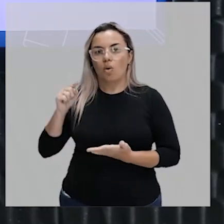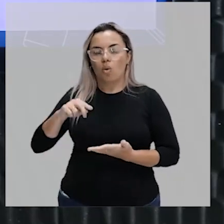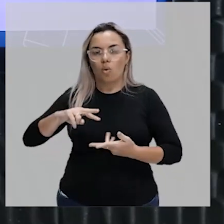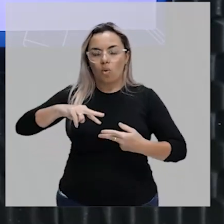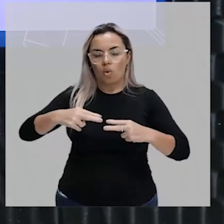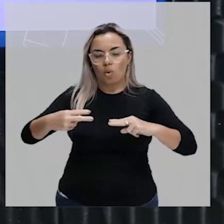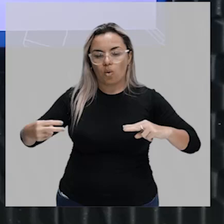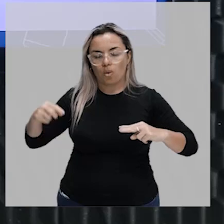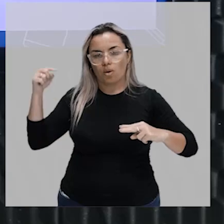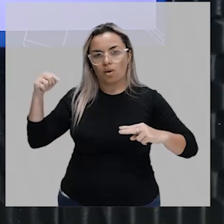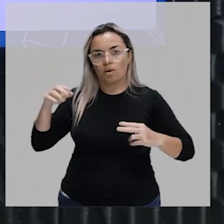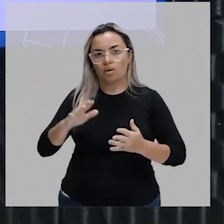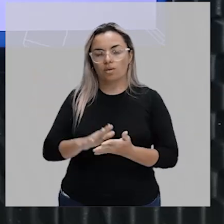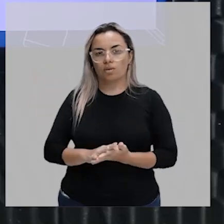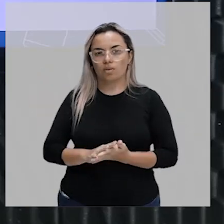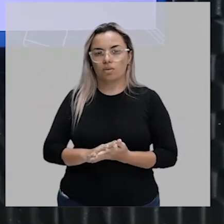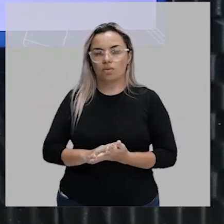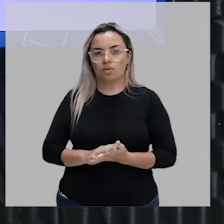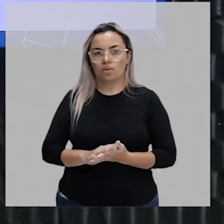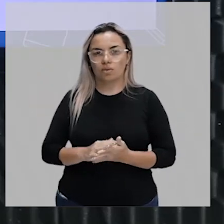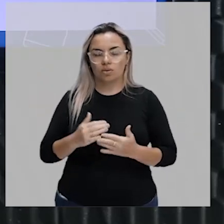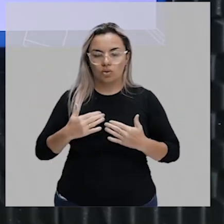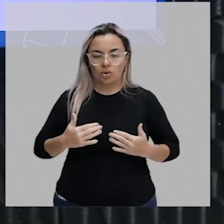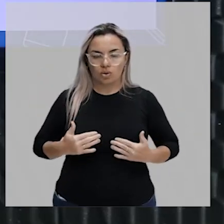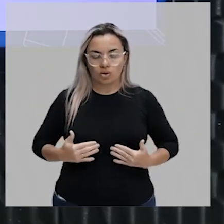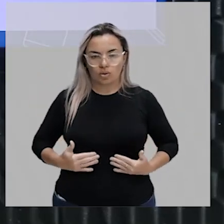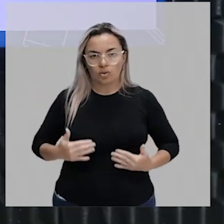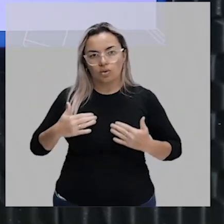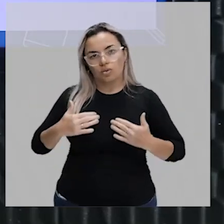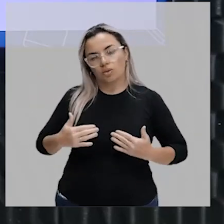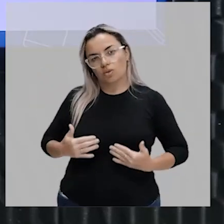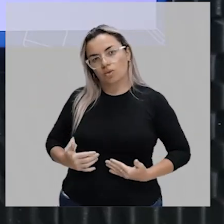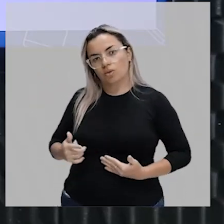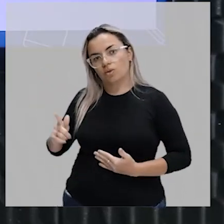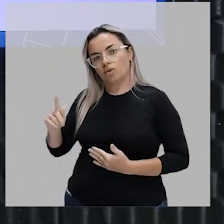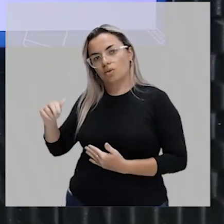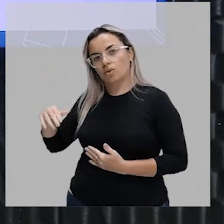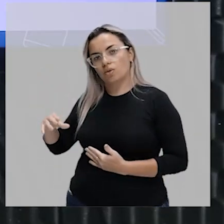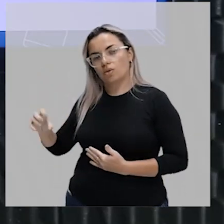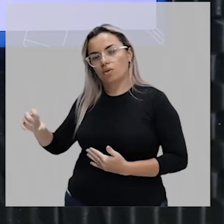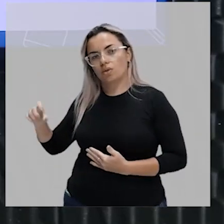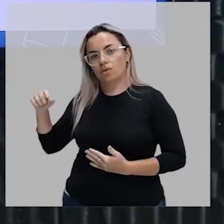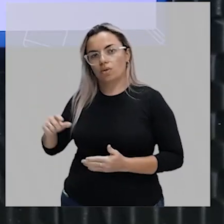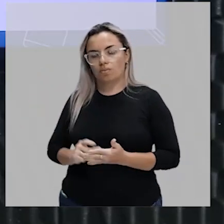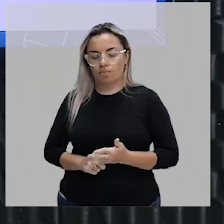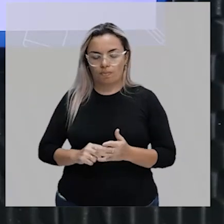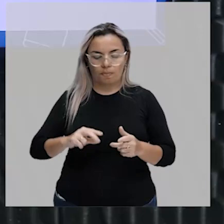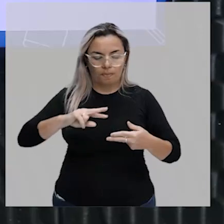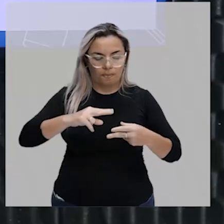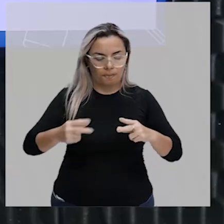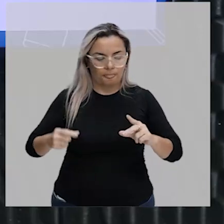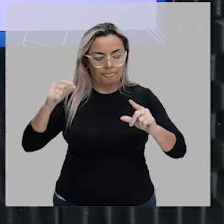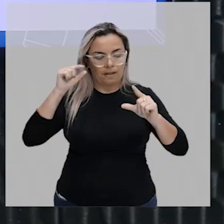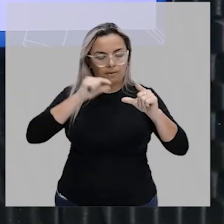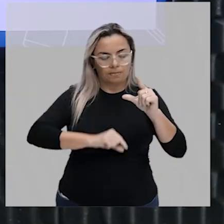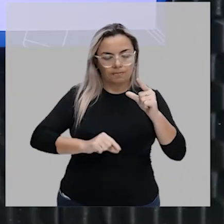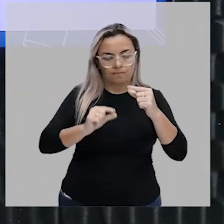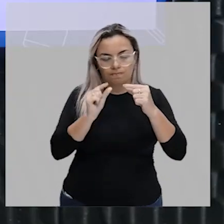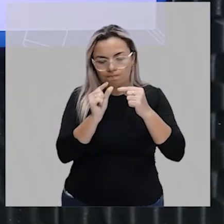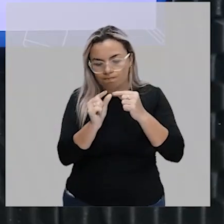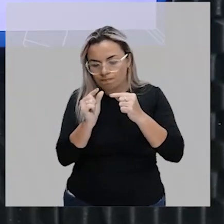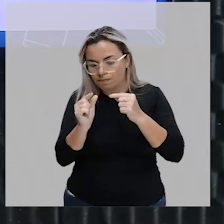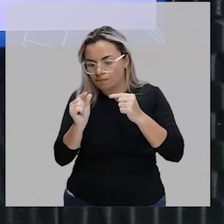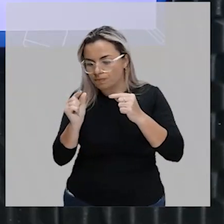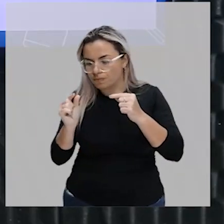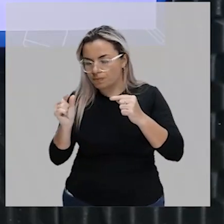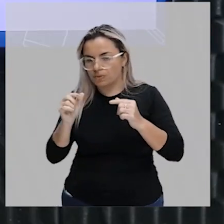está ali dentro dos nossos genes. Você sabe que os nossos genes são trechos do DNA que contêm uma